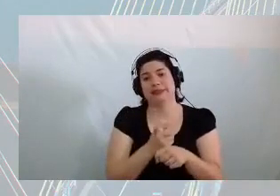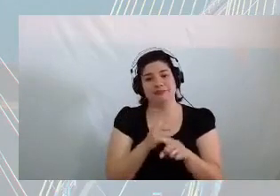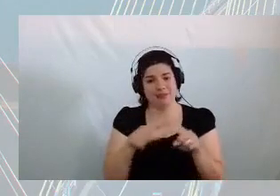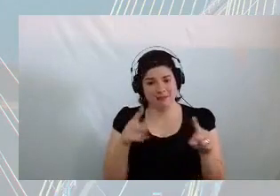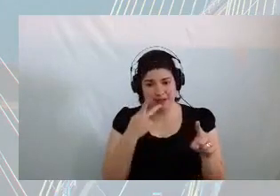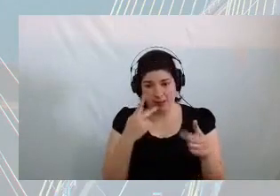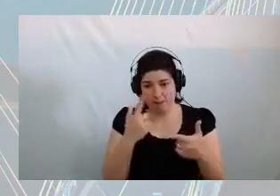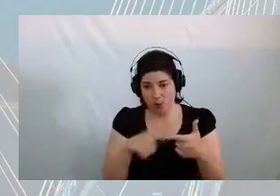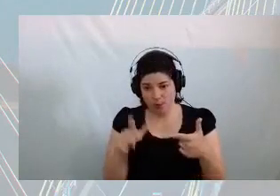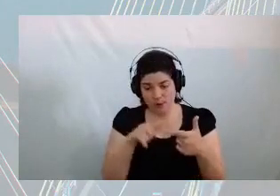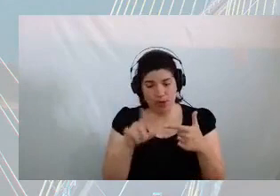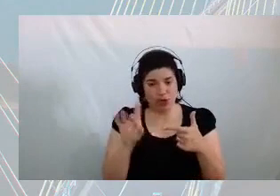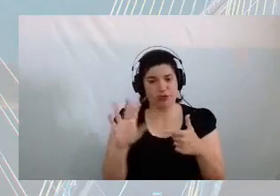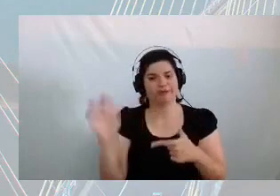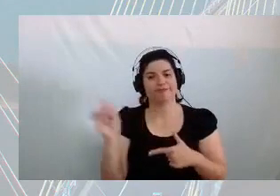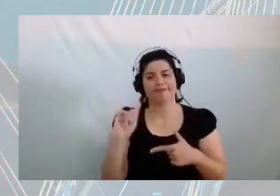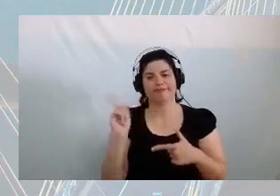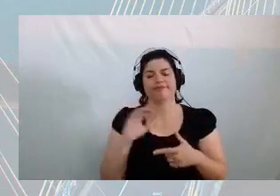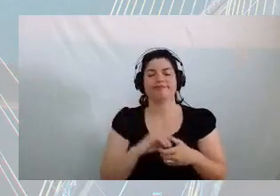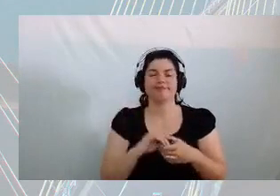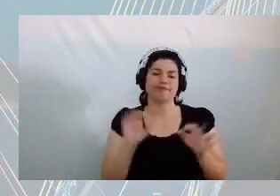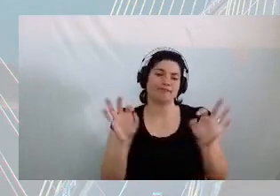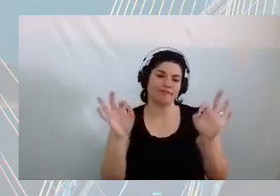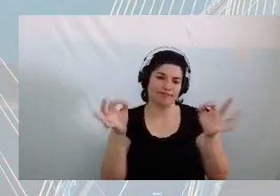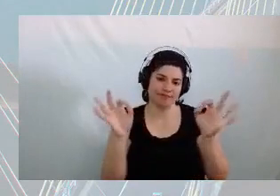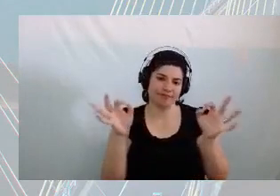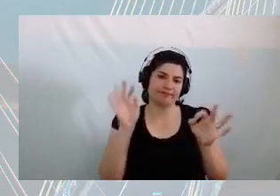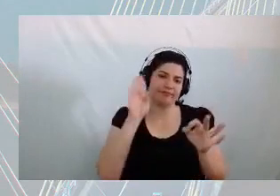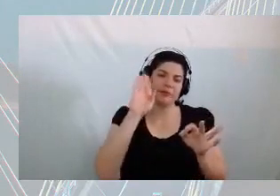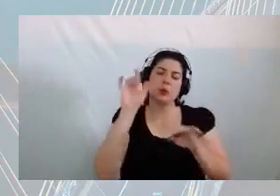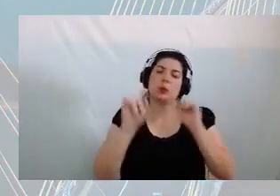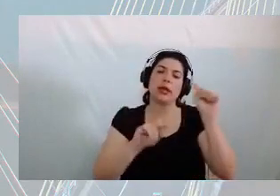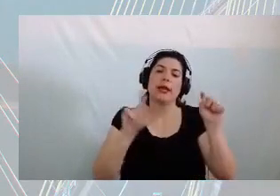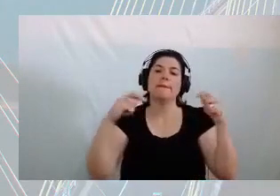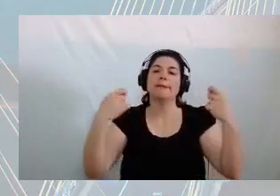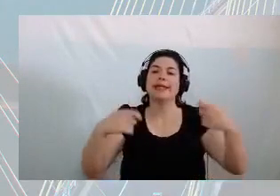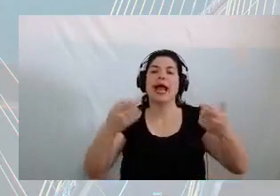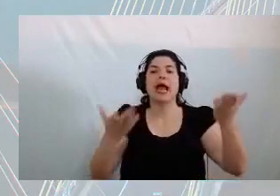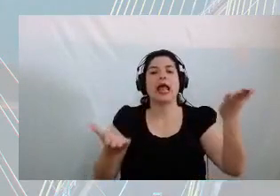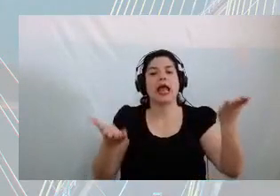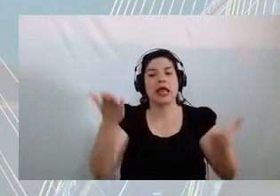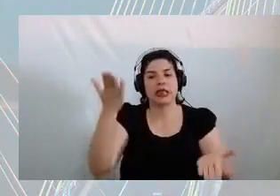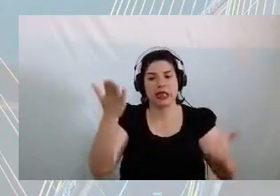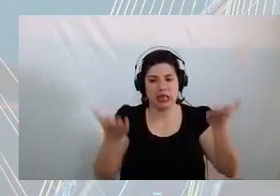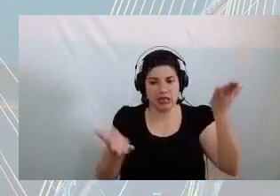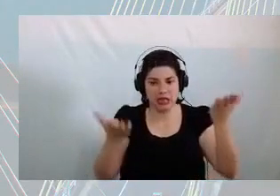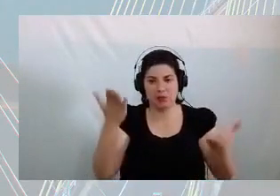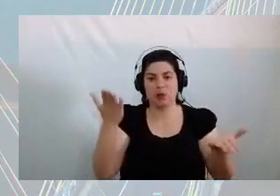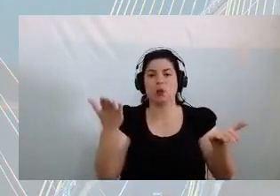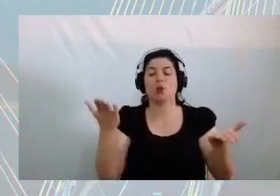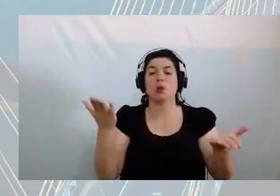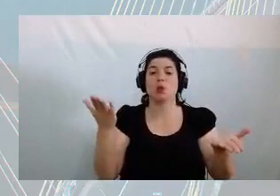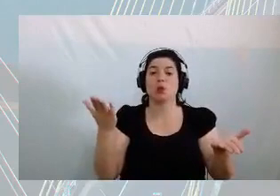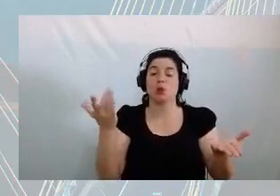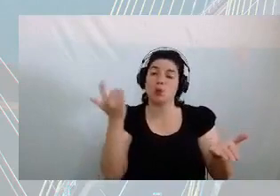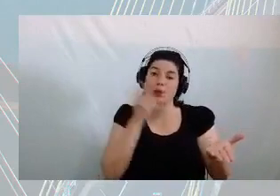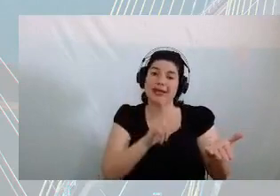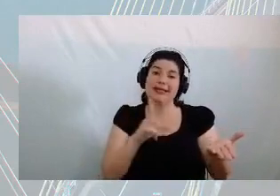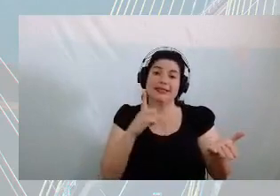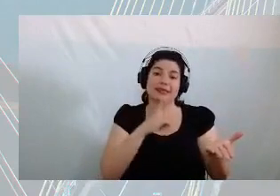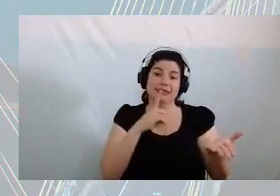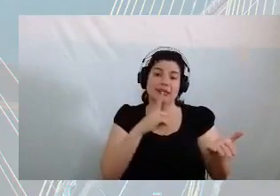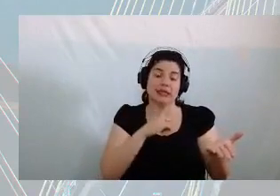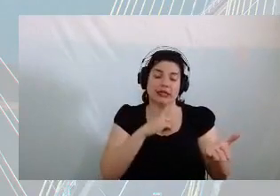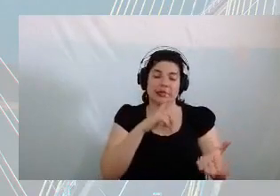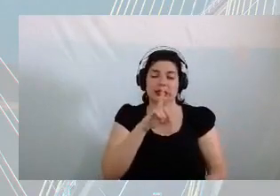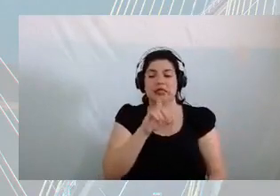né? Perfeito. Acho que a questão central aqui é esse equilíbrio, né? Então, como buscar esse fim da jornada, ser